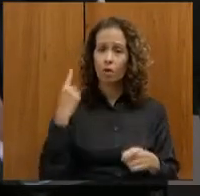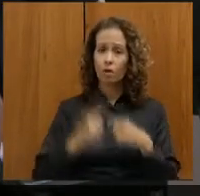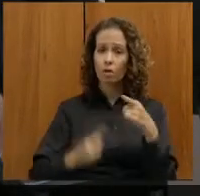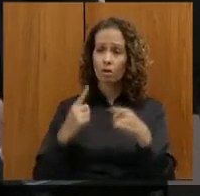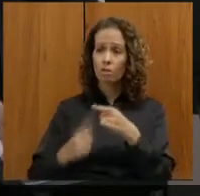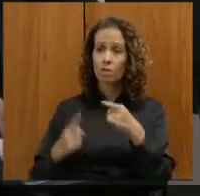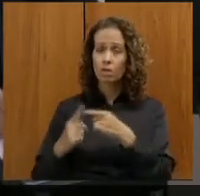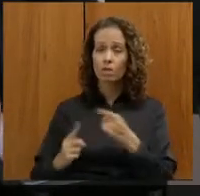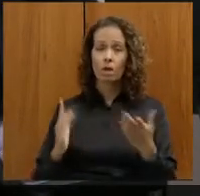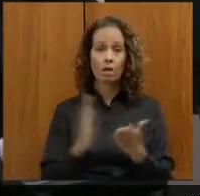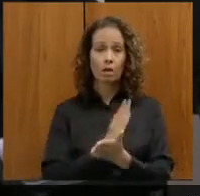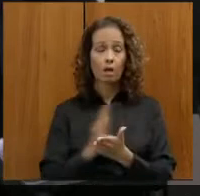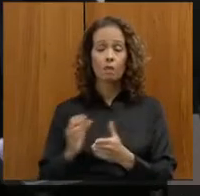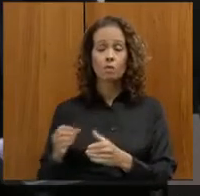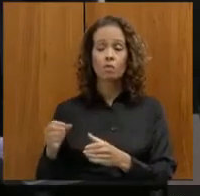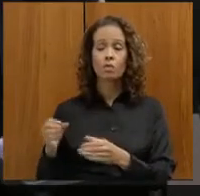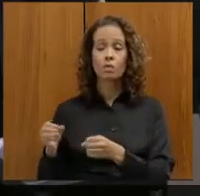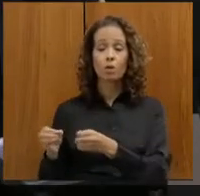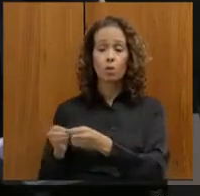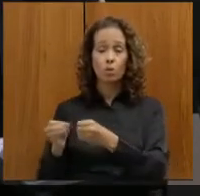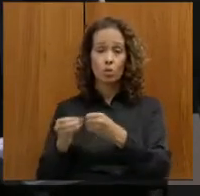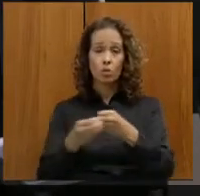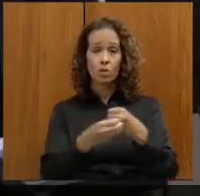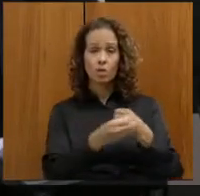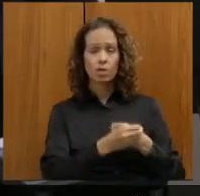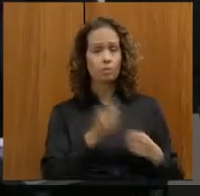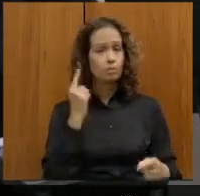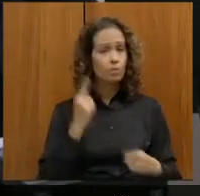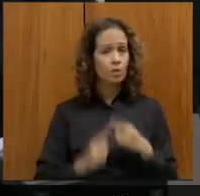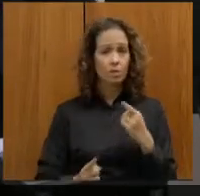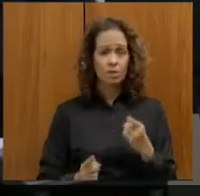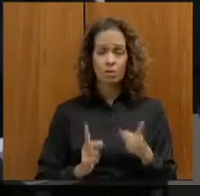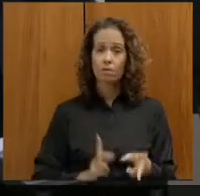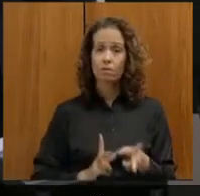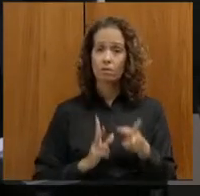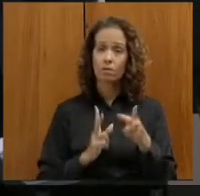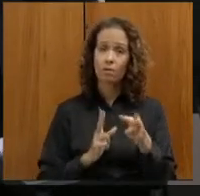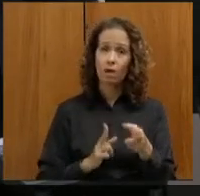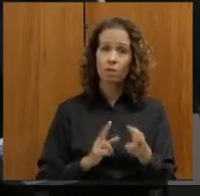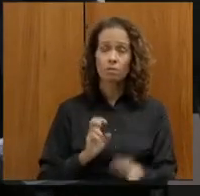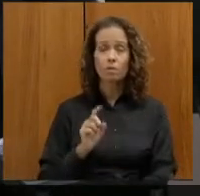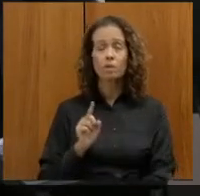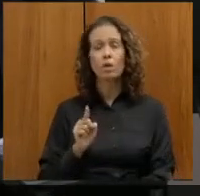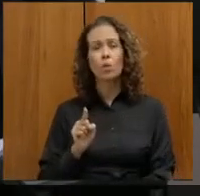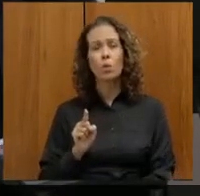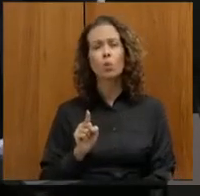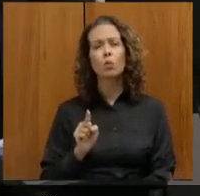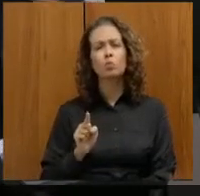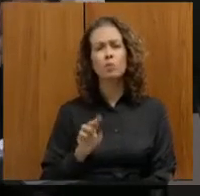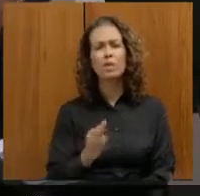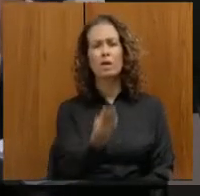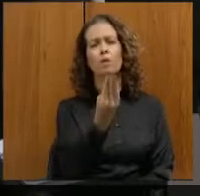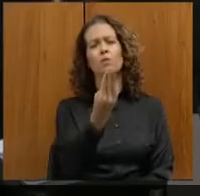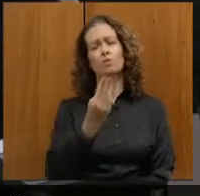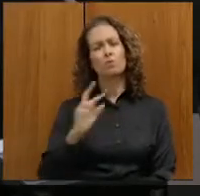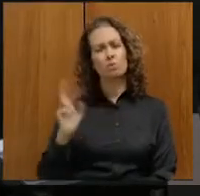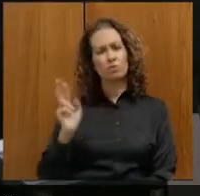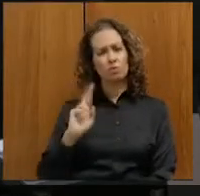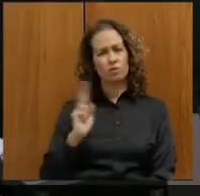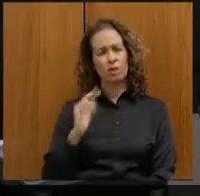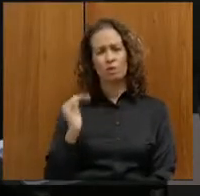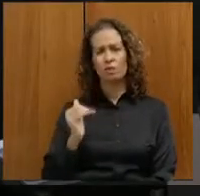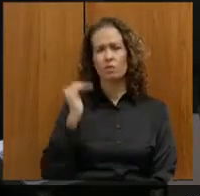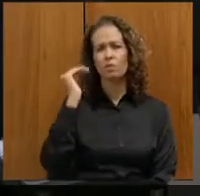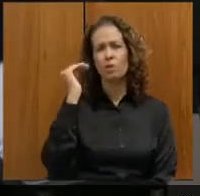localizados em municípios os quais a res Olá seja igual ou superior a um milhão de reais só confirma